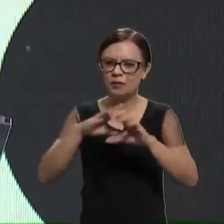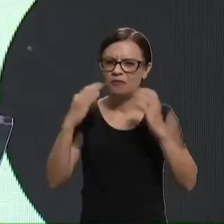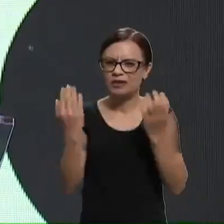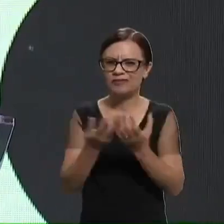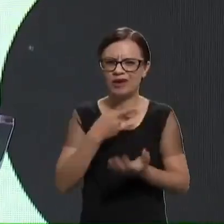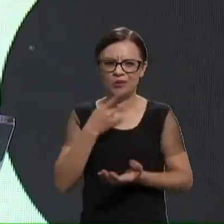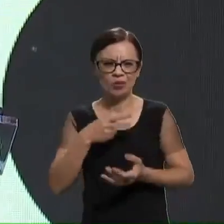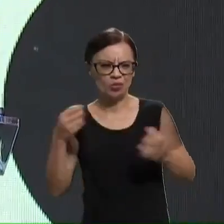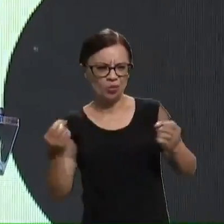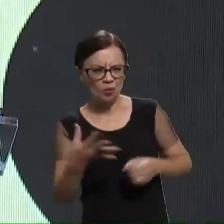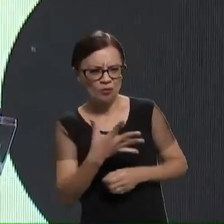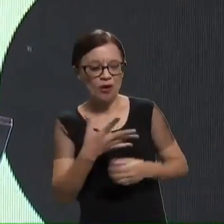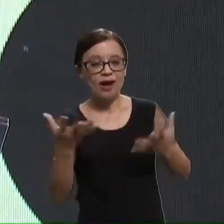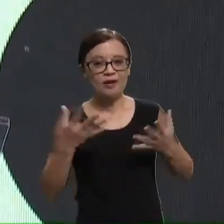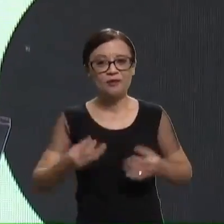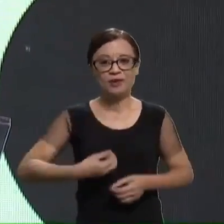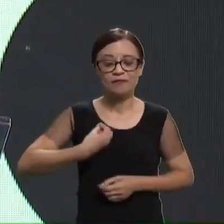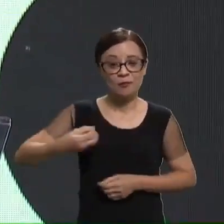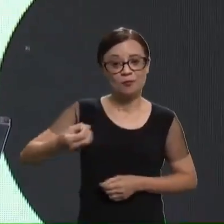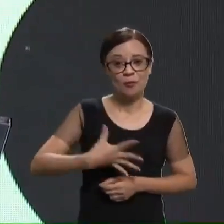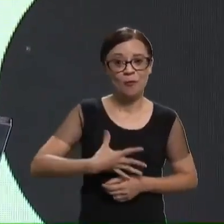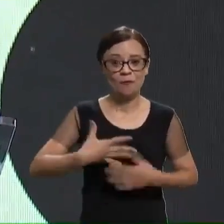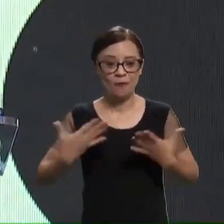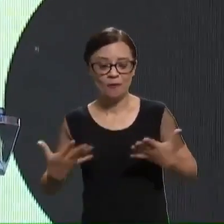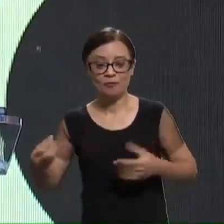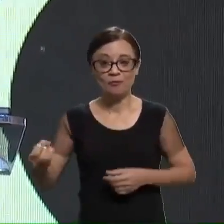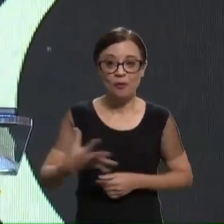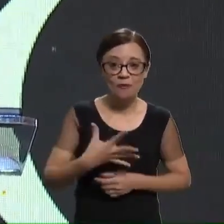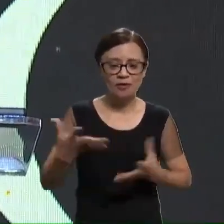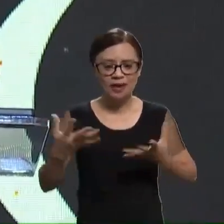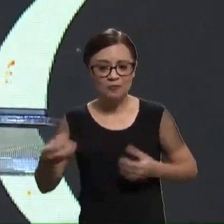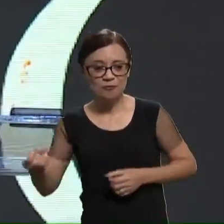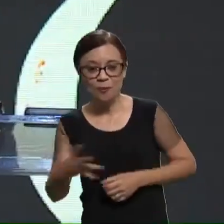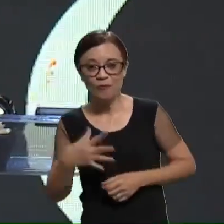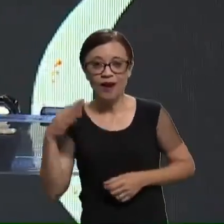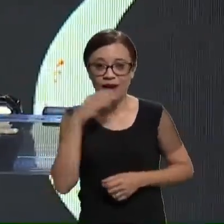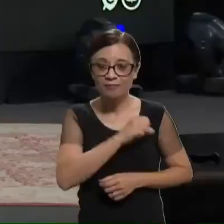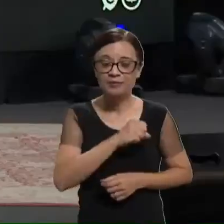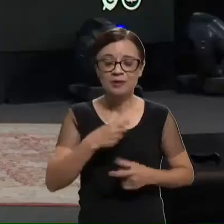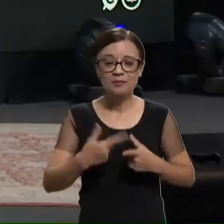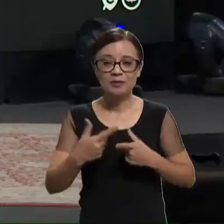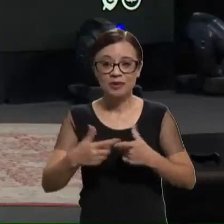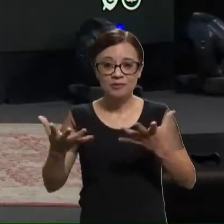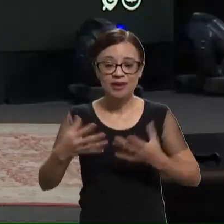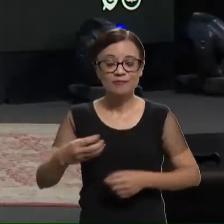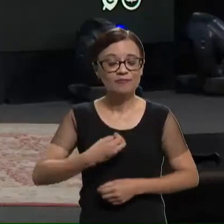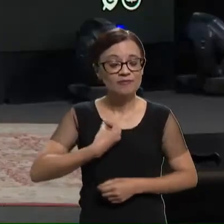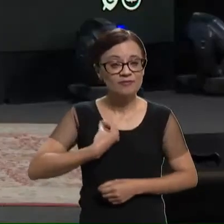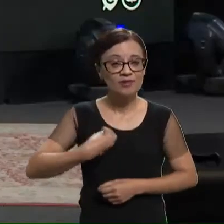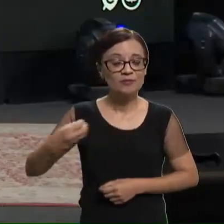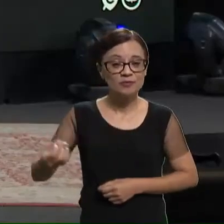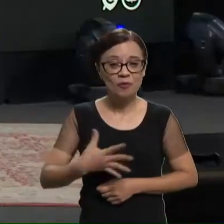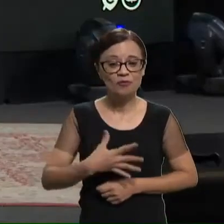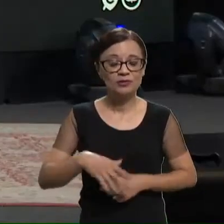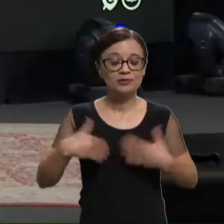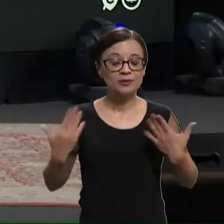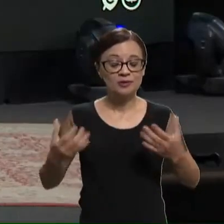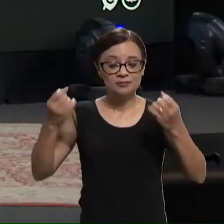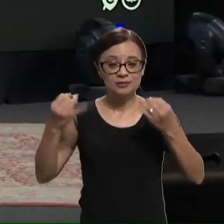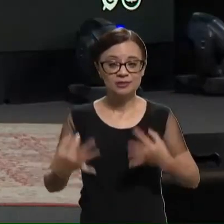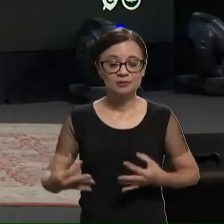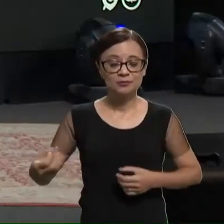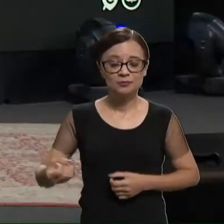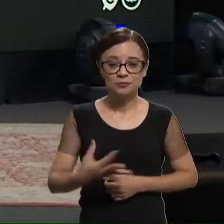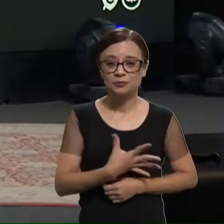novo, fala: ai meu Deus, eu quero viver o novo, cadê o novo? Chega novo de uma vez, porque eu quero viver o novo. E quando nós falamos sobre o